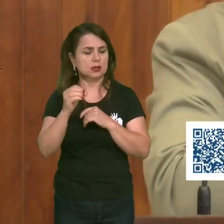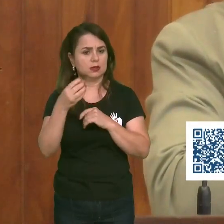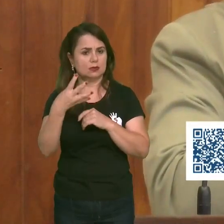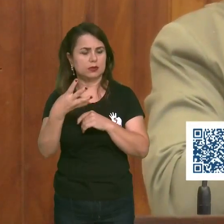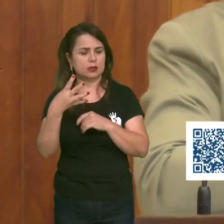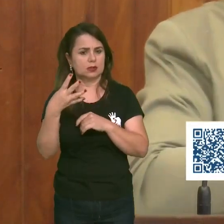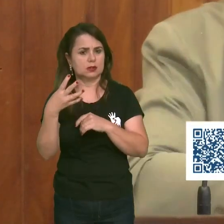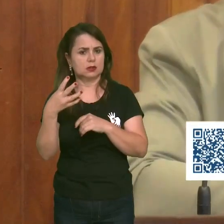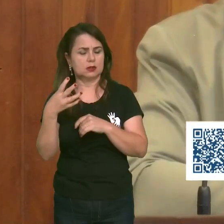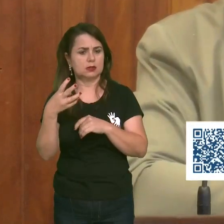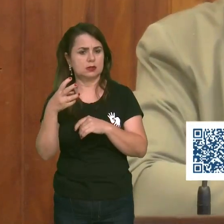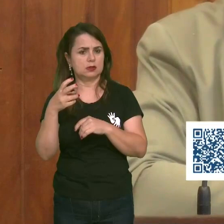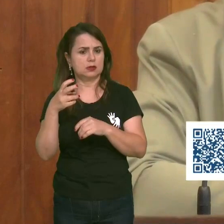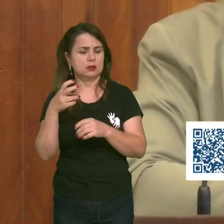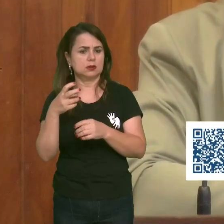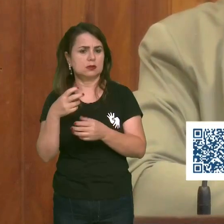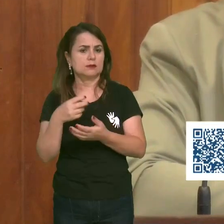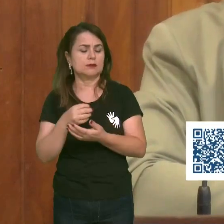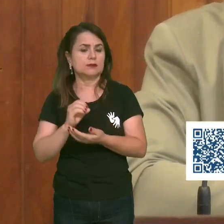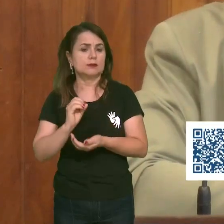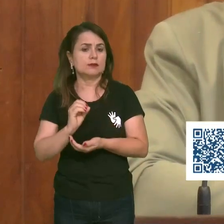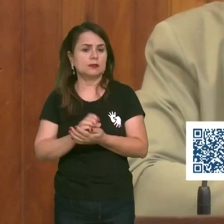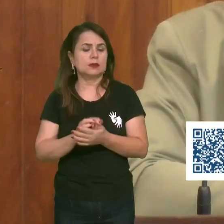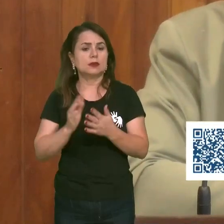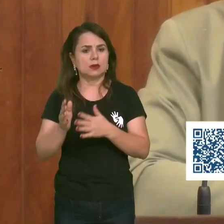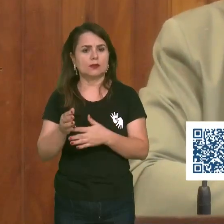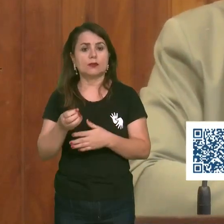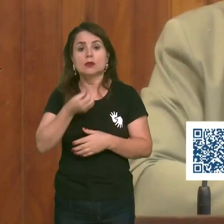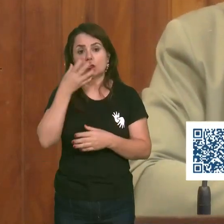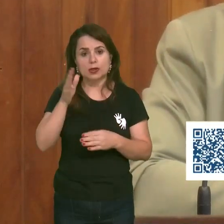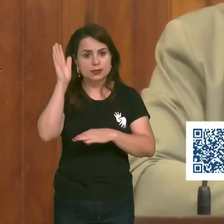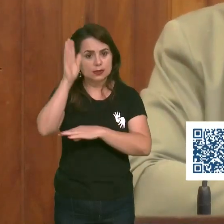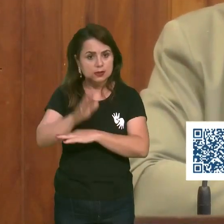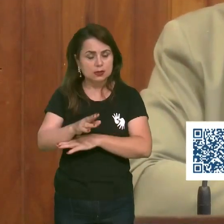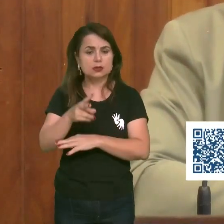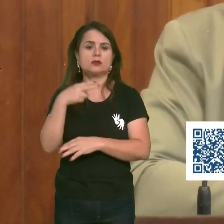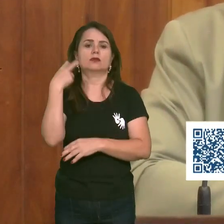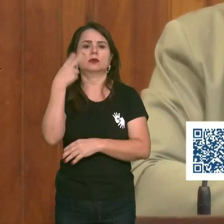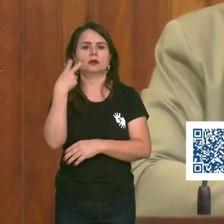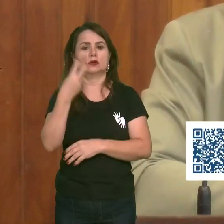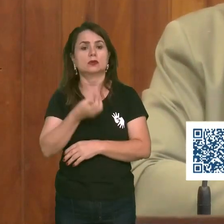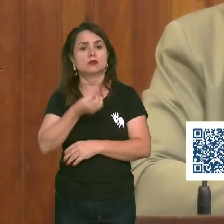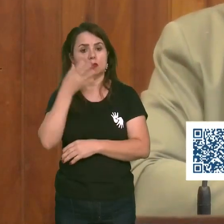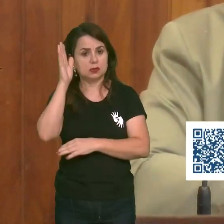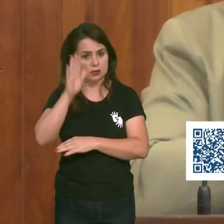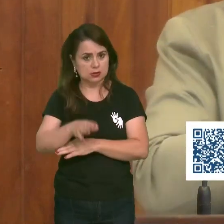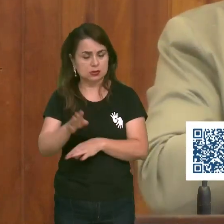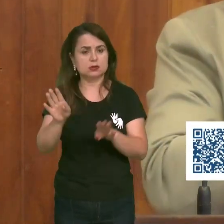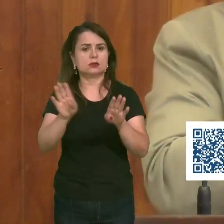Oi Eduardo Boa tarde prezados vereadores meu boa tarde também